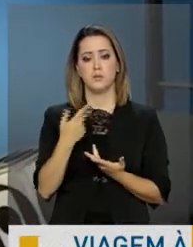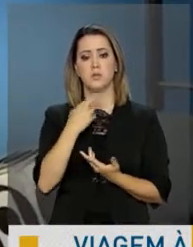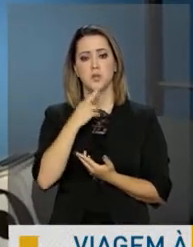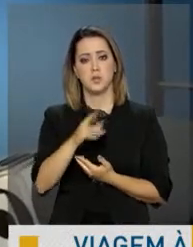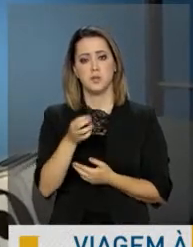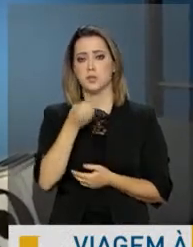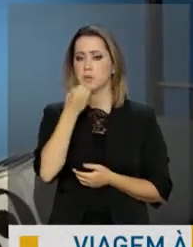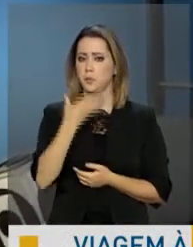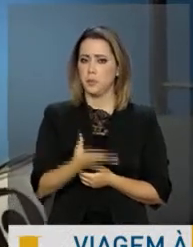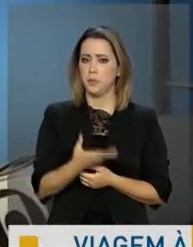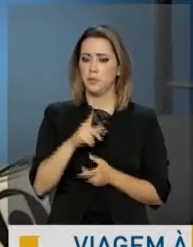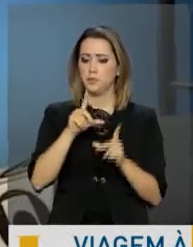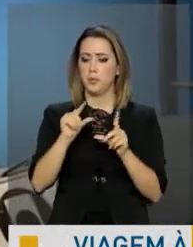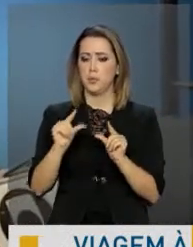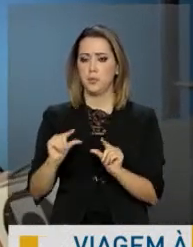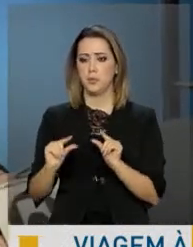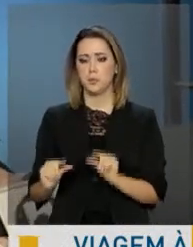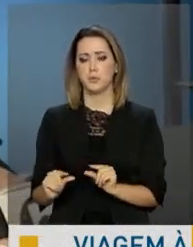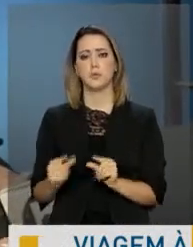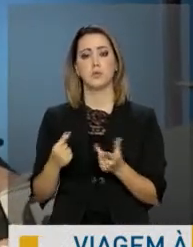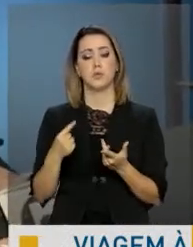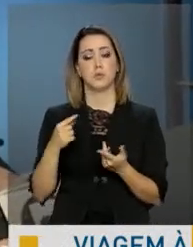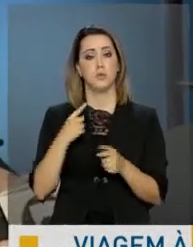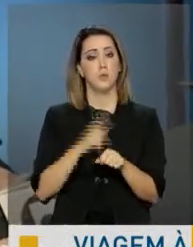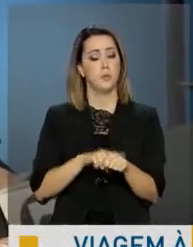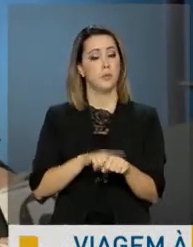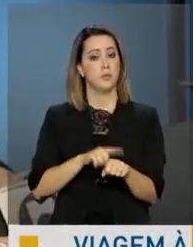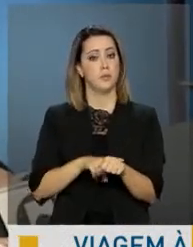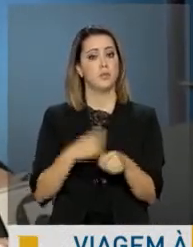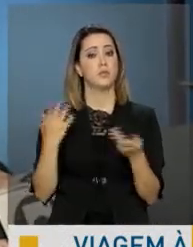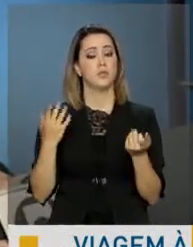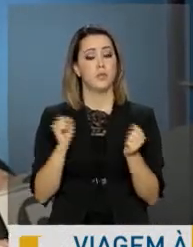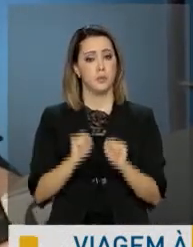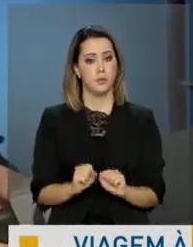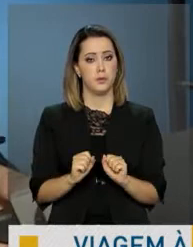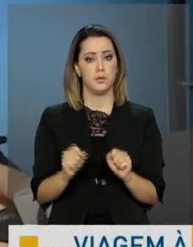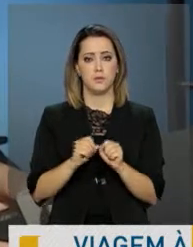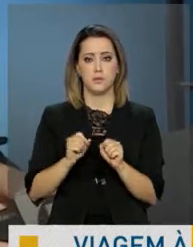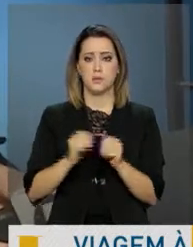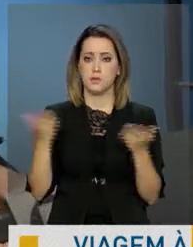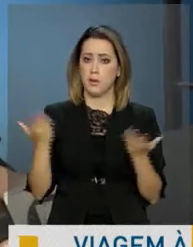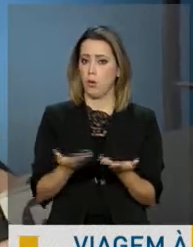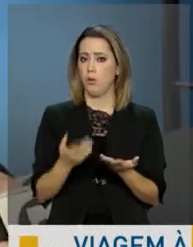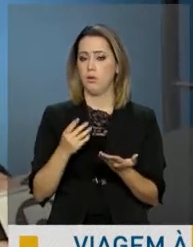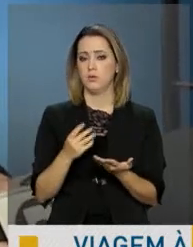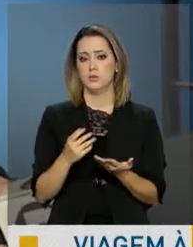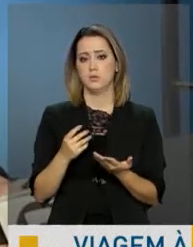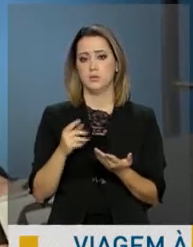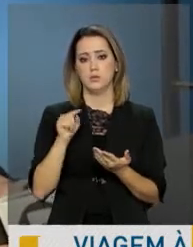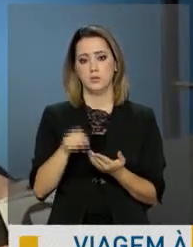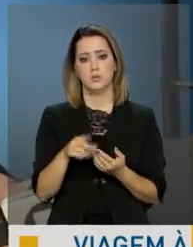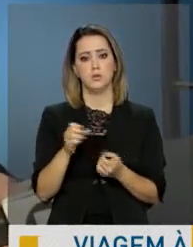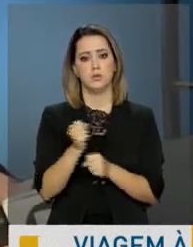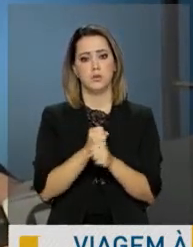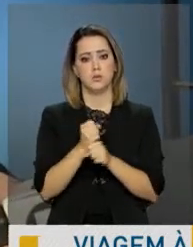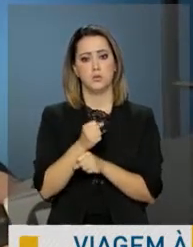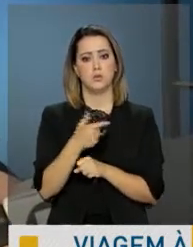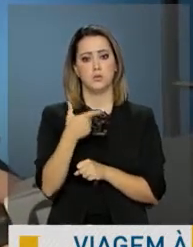bem, está caindo bastante, o momento em que se poderia fazer essa medida é agora, no ano